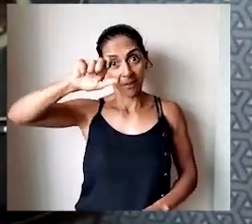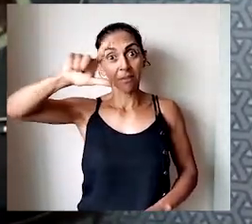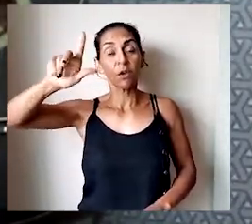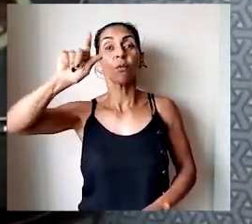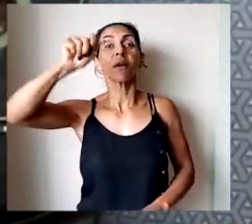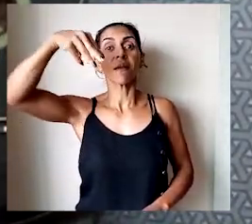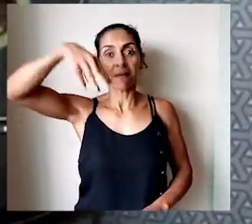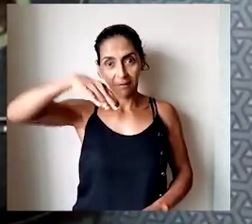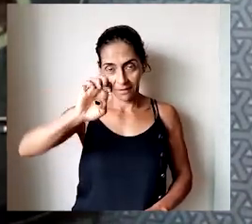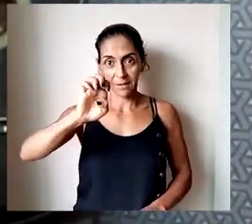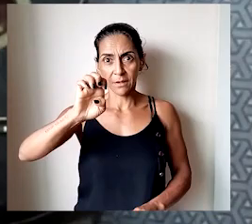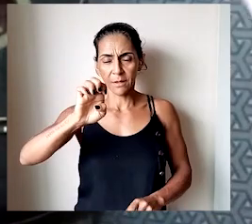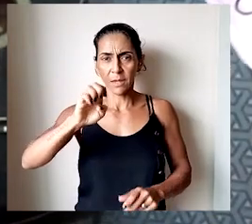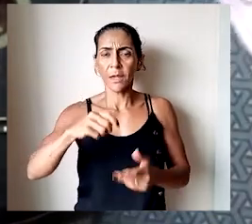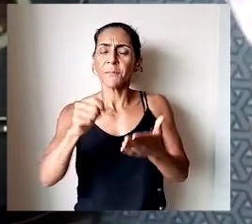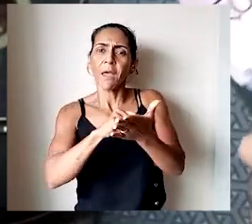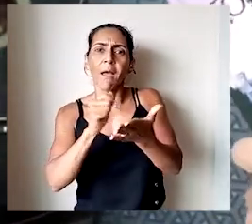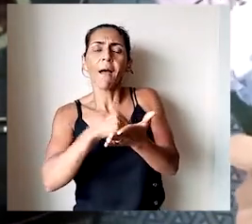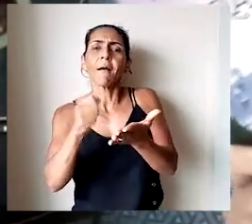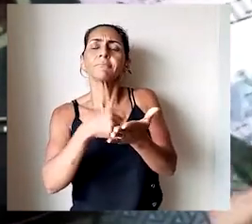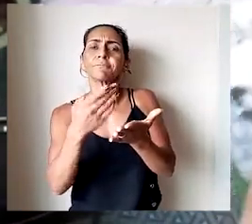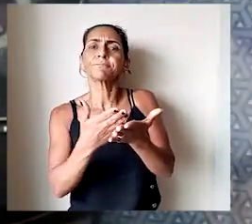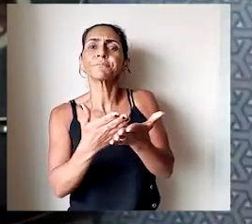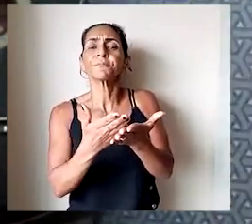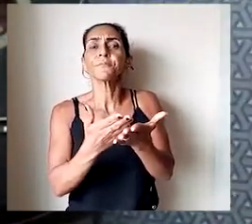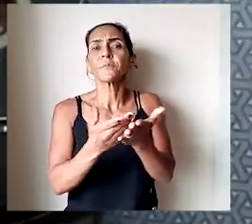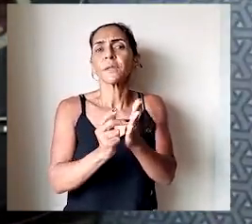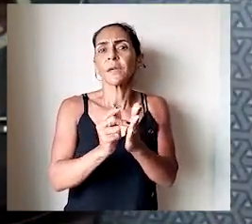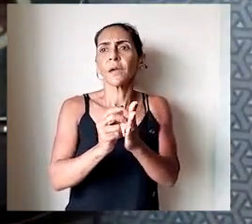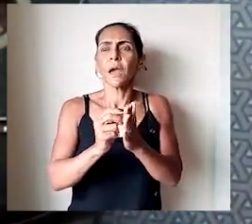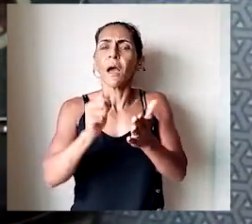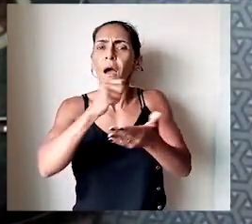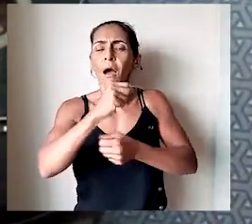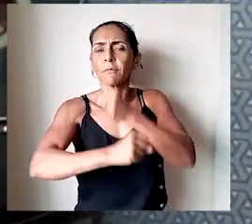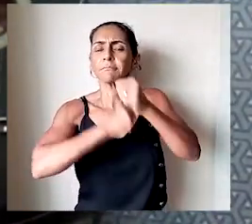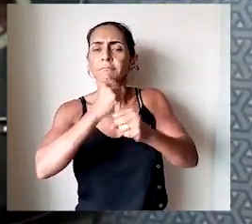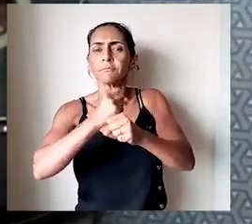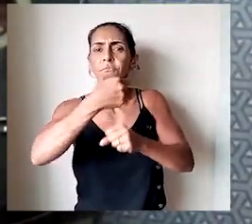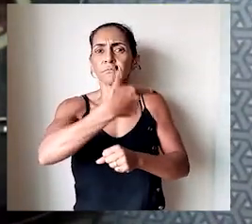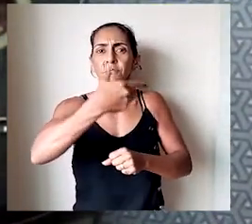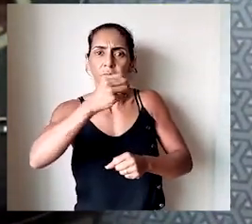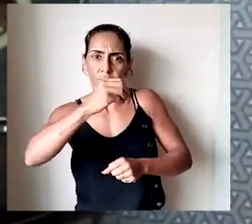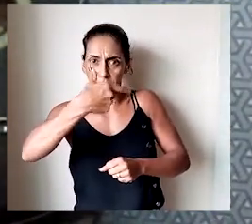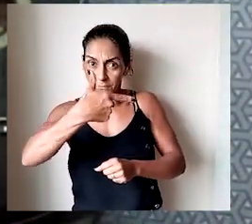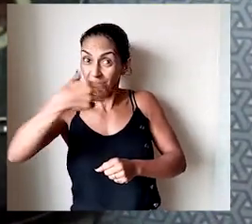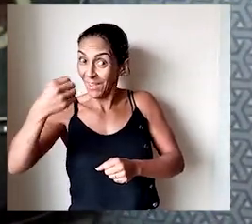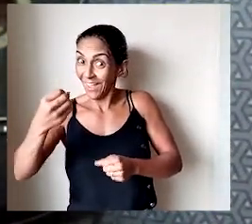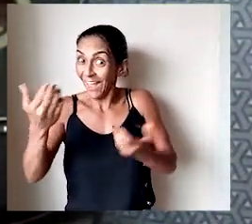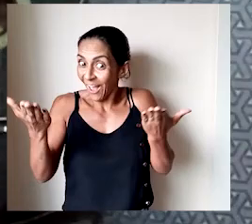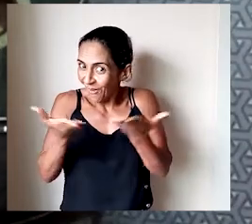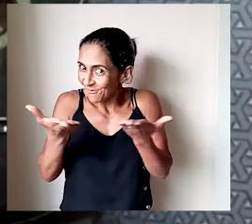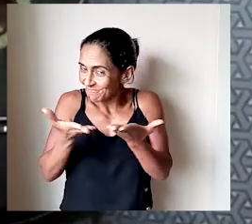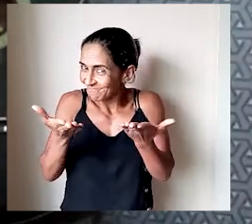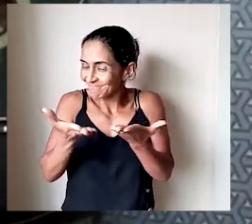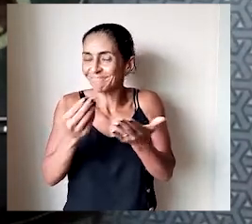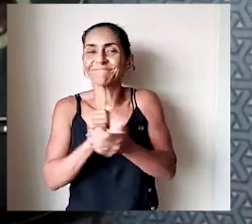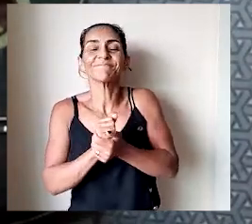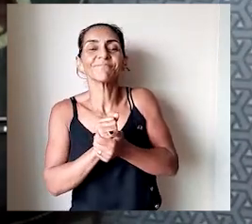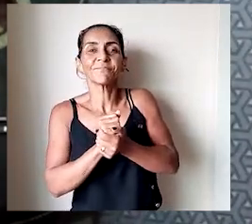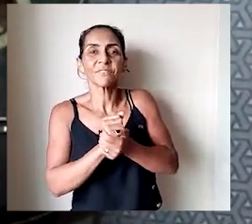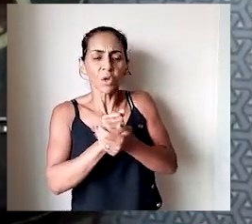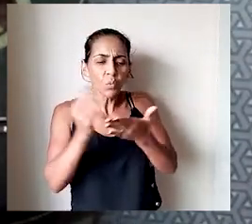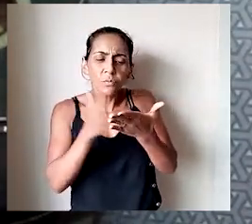editora dessa edição aqui é a Intrínseca. O ano dessa edição é 2020, recente, foi esse ano.